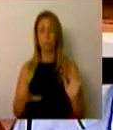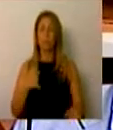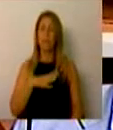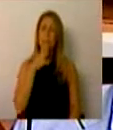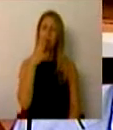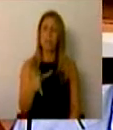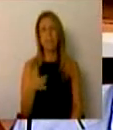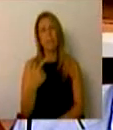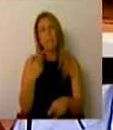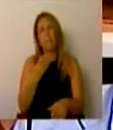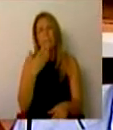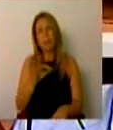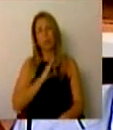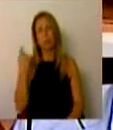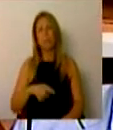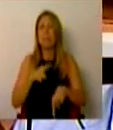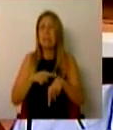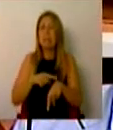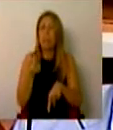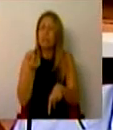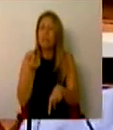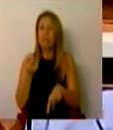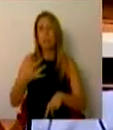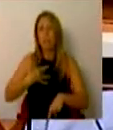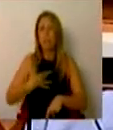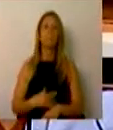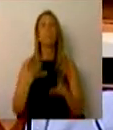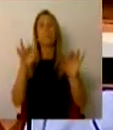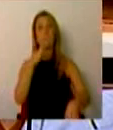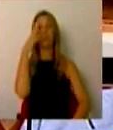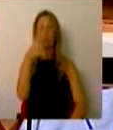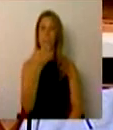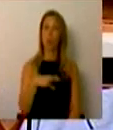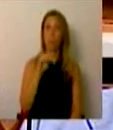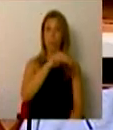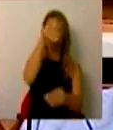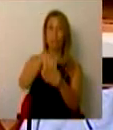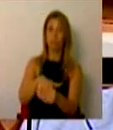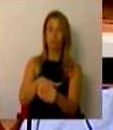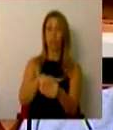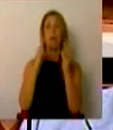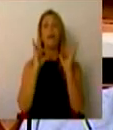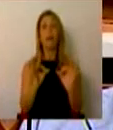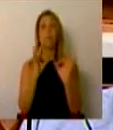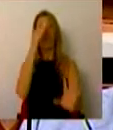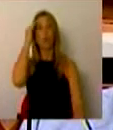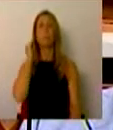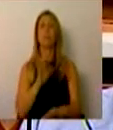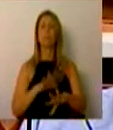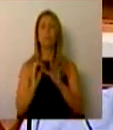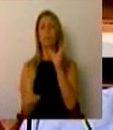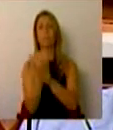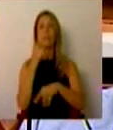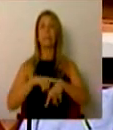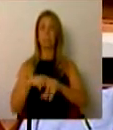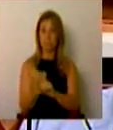um módico de tolerância do Sr. Presidente, termino dizendo-lhe o seguinte: o Partido Socialista votou a favor da recomendação sobre a recuperação do